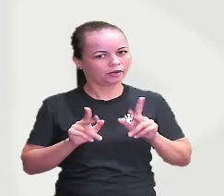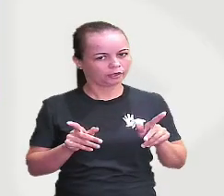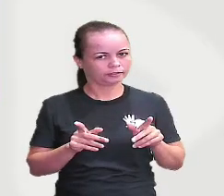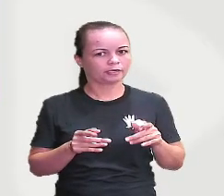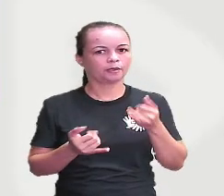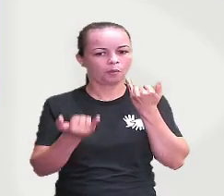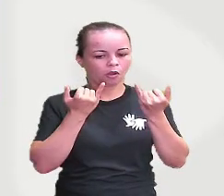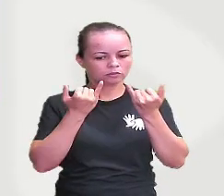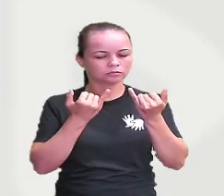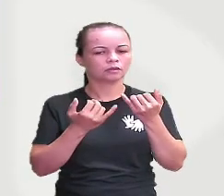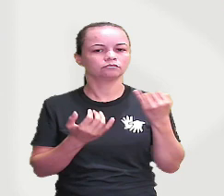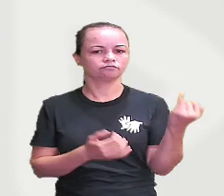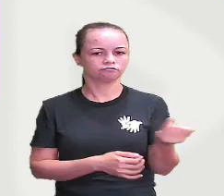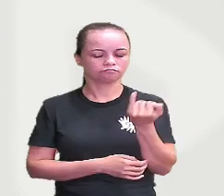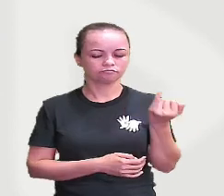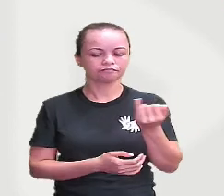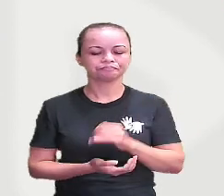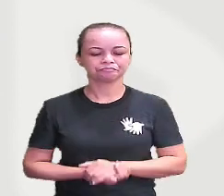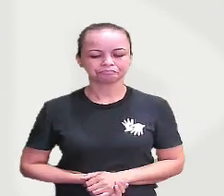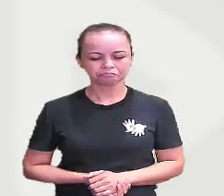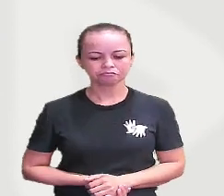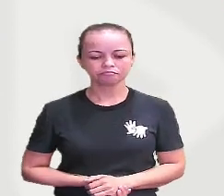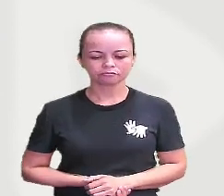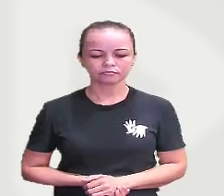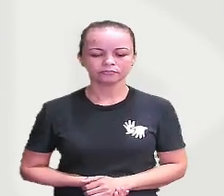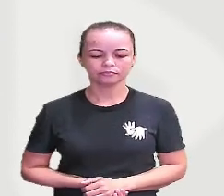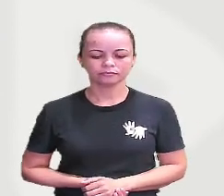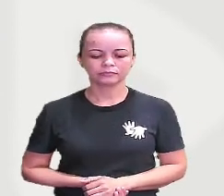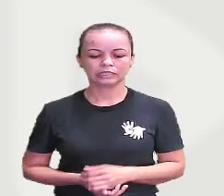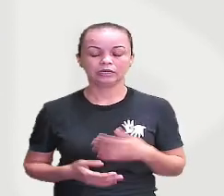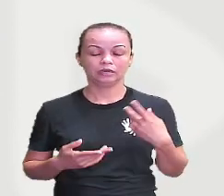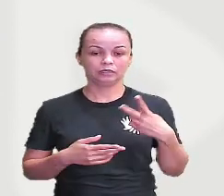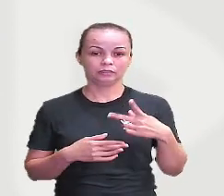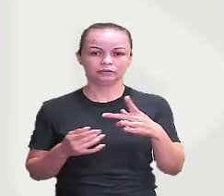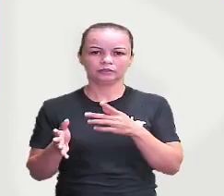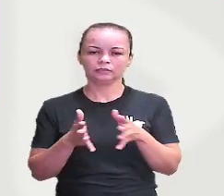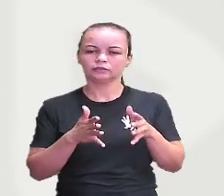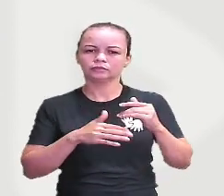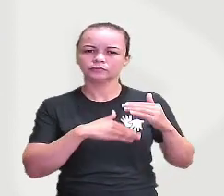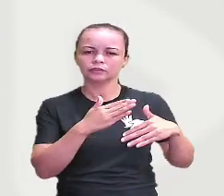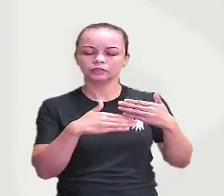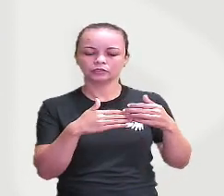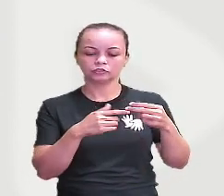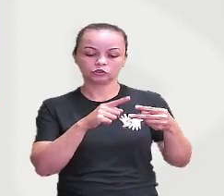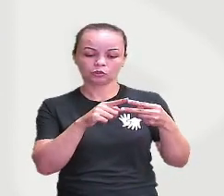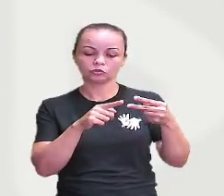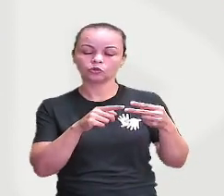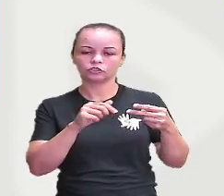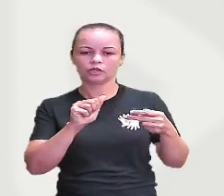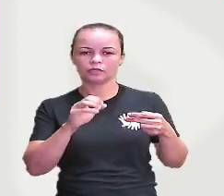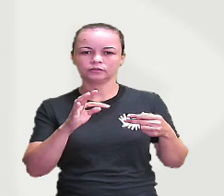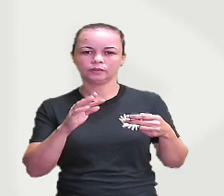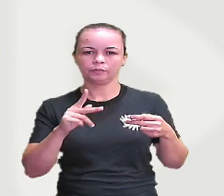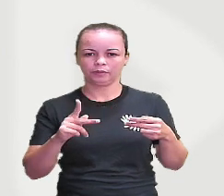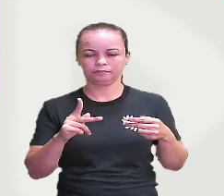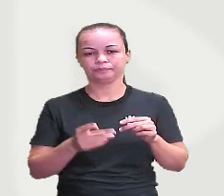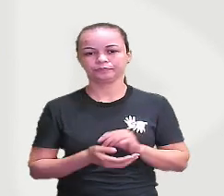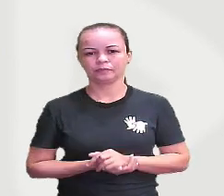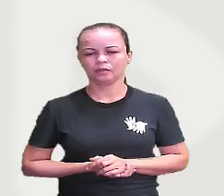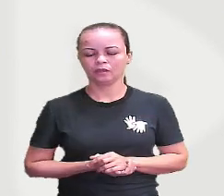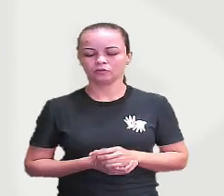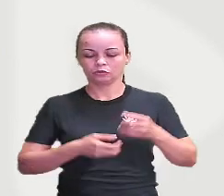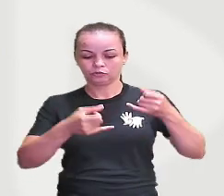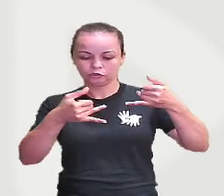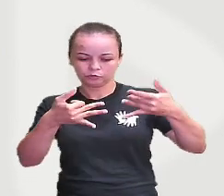produção. E lembra-se que tanto na glicólise quanto no ciclo de Krebs está produzindo apenas 2 ATP. Agora, quando eu falo